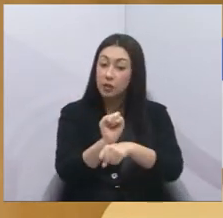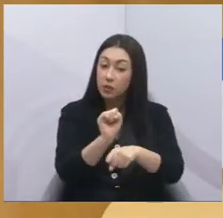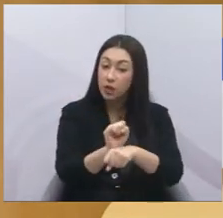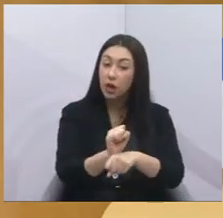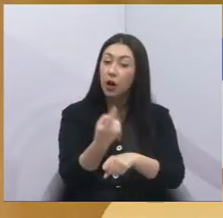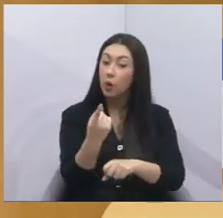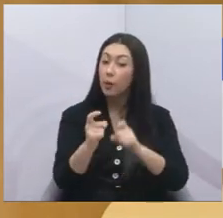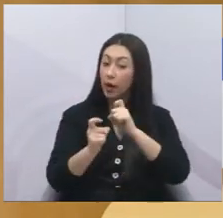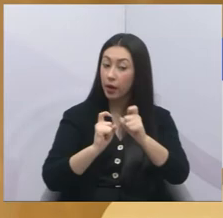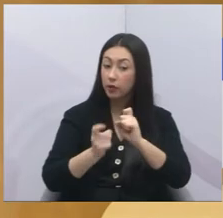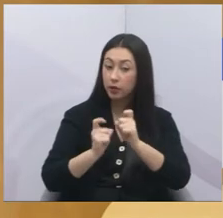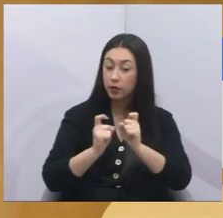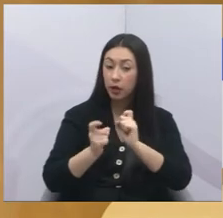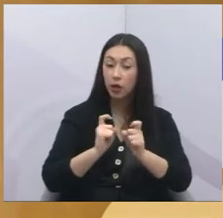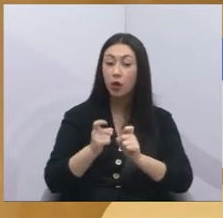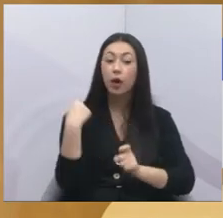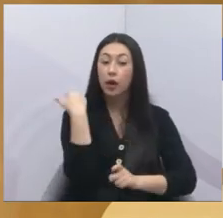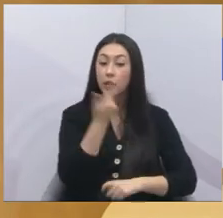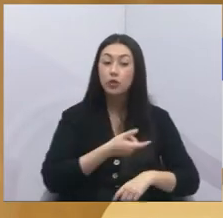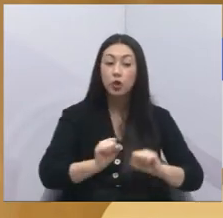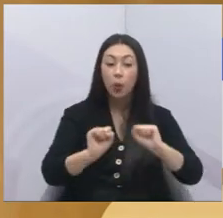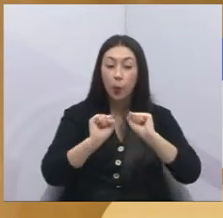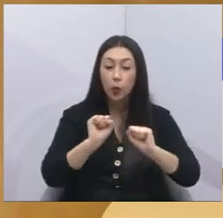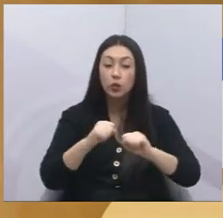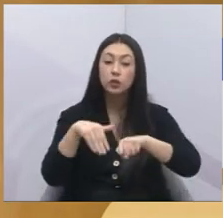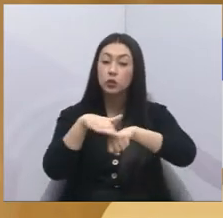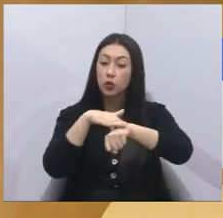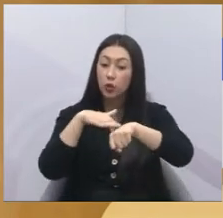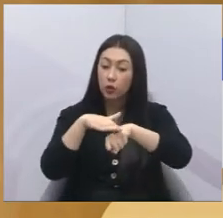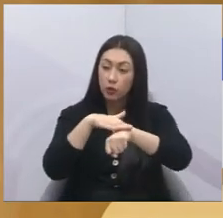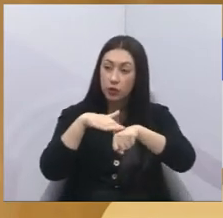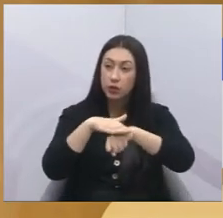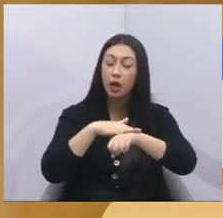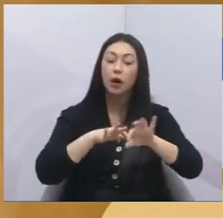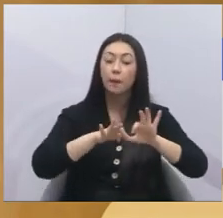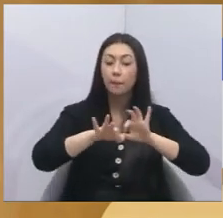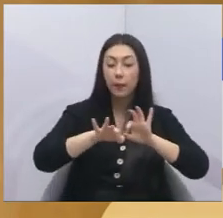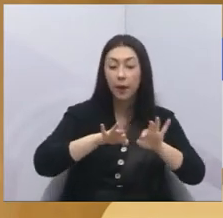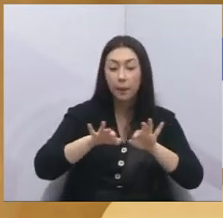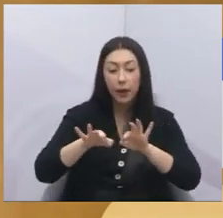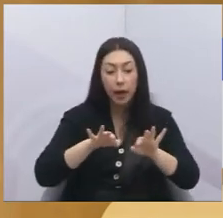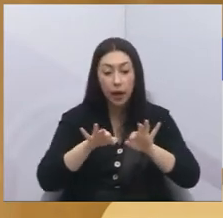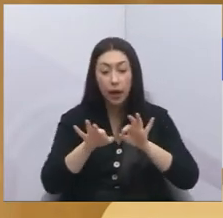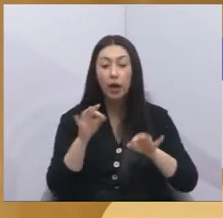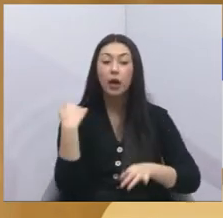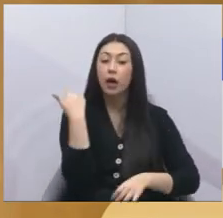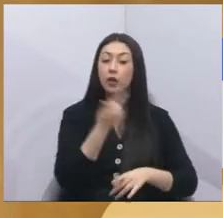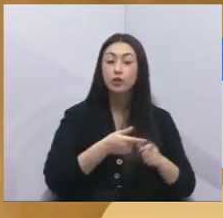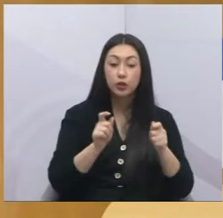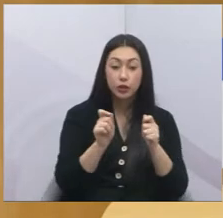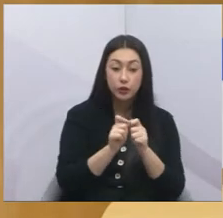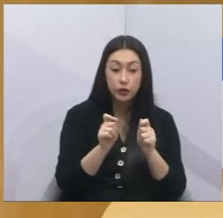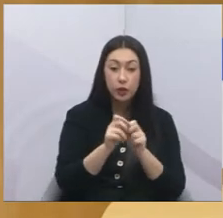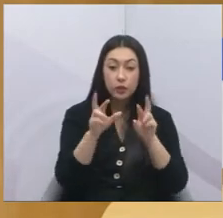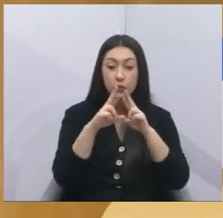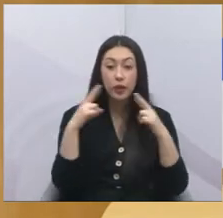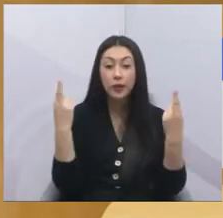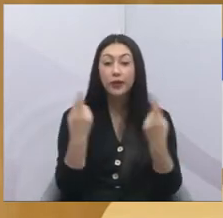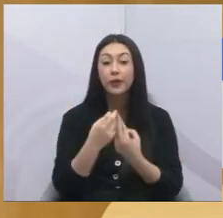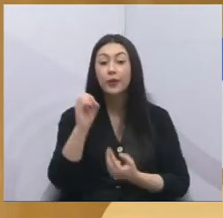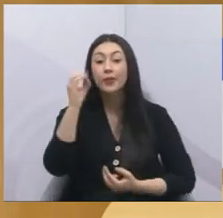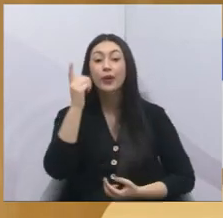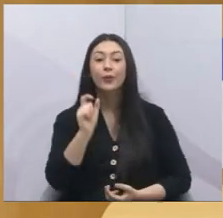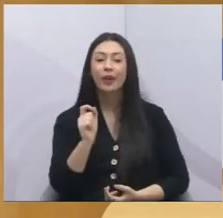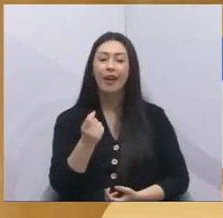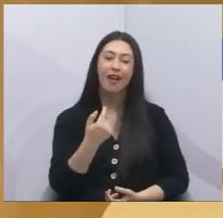sessão, para que a gente pudesse construir. Nós fizemos uma reunião de todos os vereadores, e o que acontece? Achei